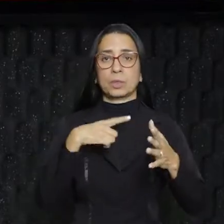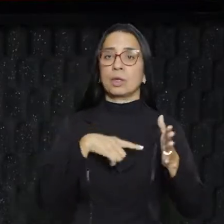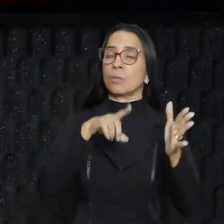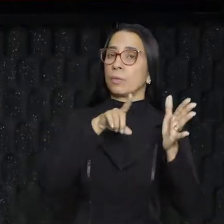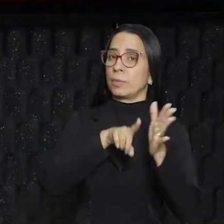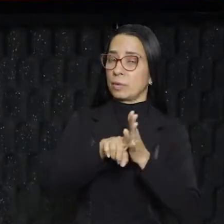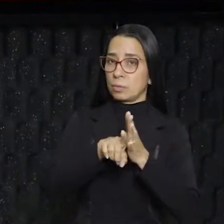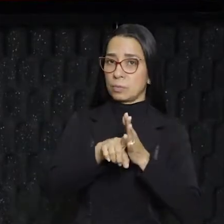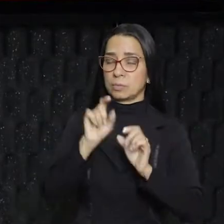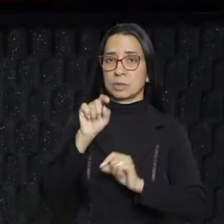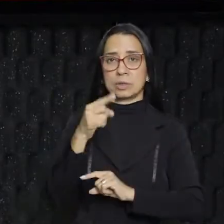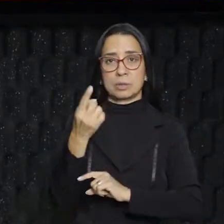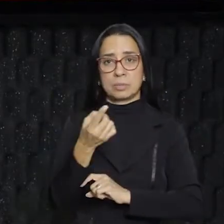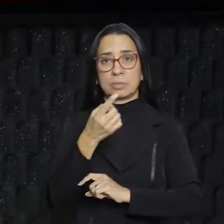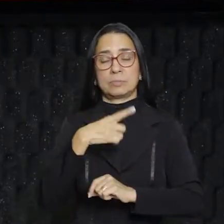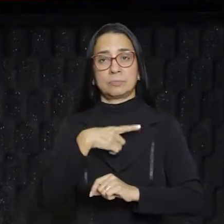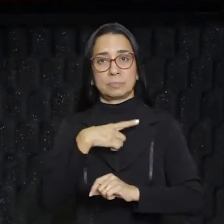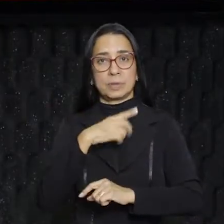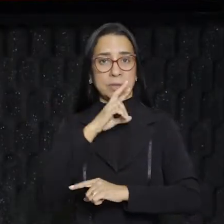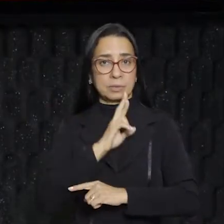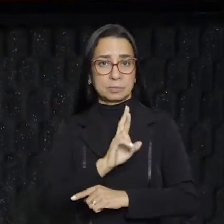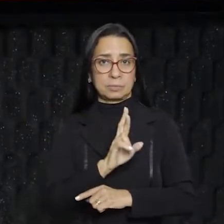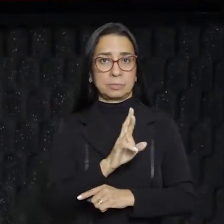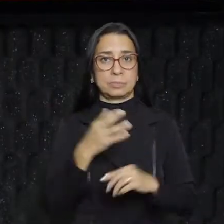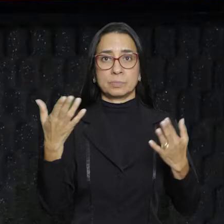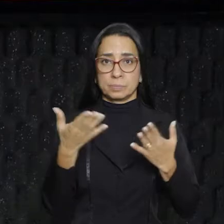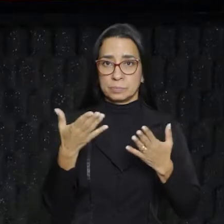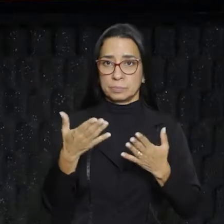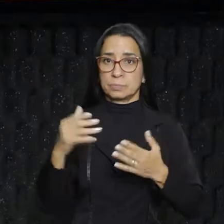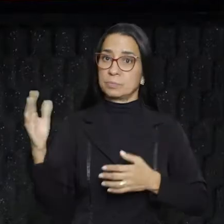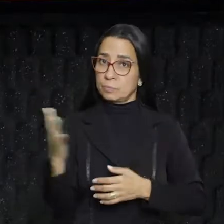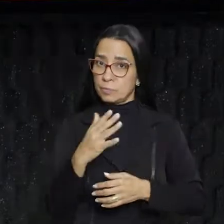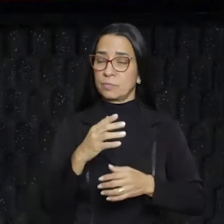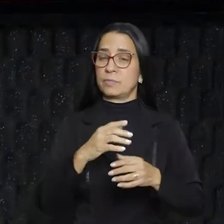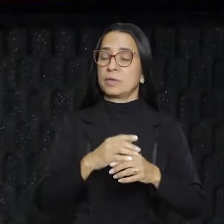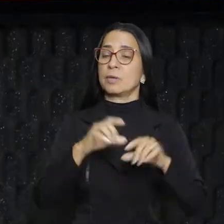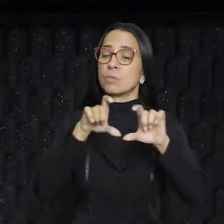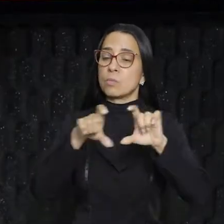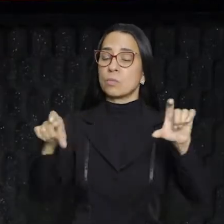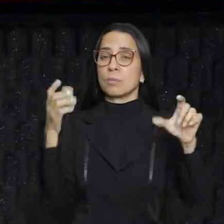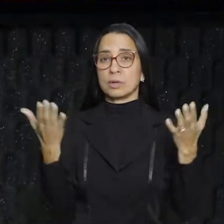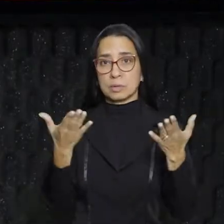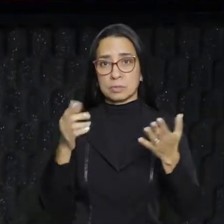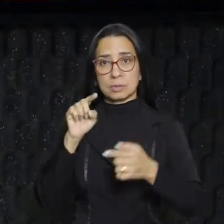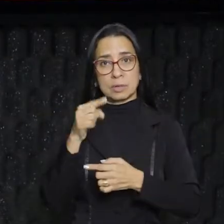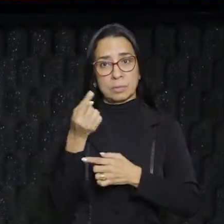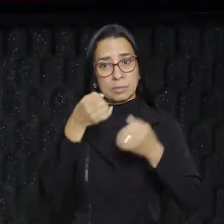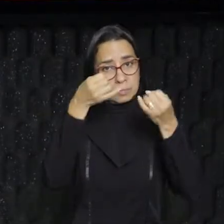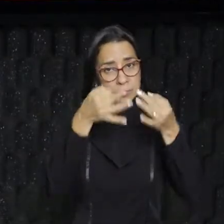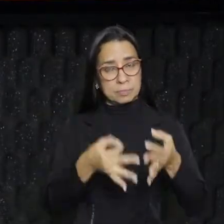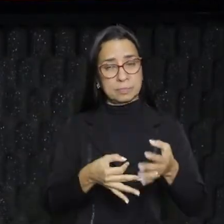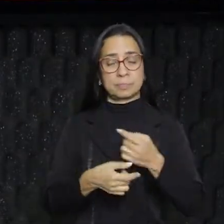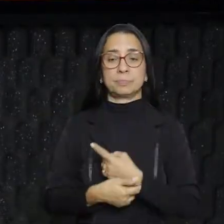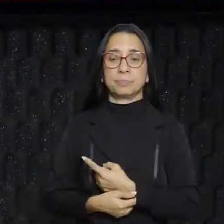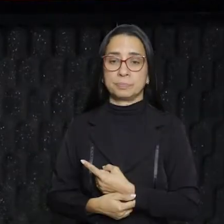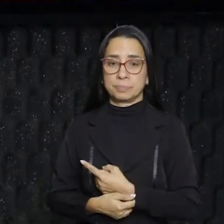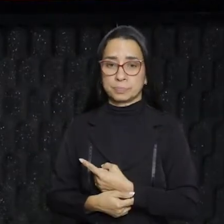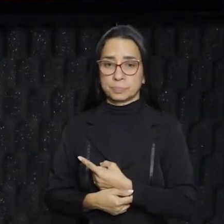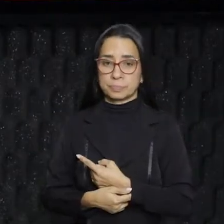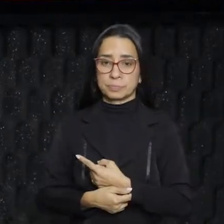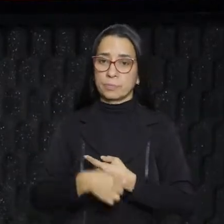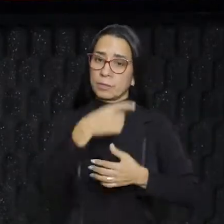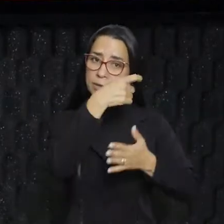ali a pergunta, e depois ela tem as respostas. Vamos lá para o comando e aí eu vou te explicar o porquê que eu prefiro por ali, tá?